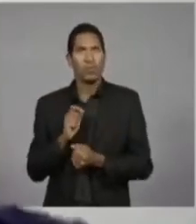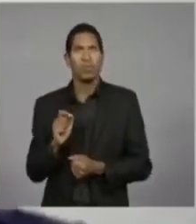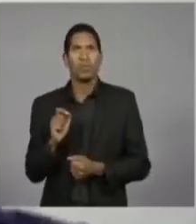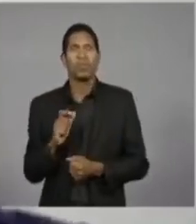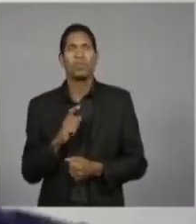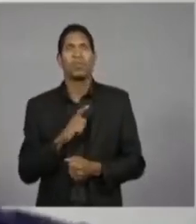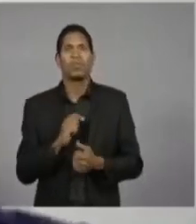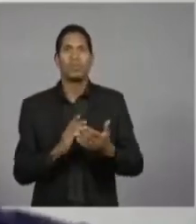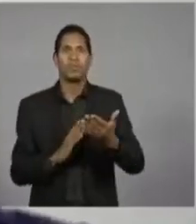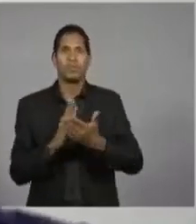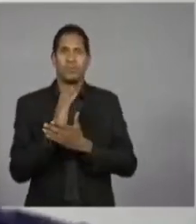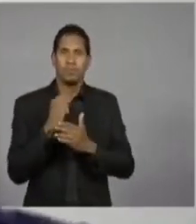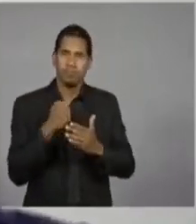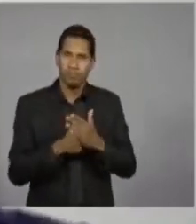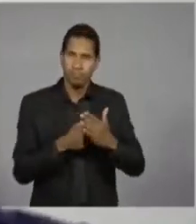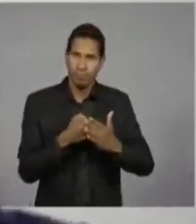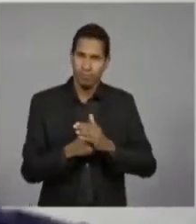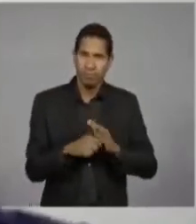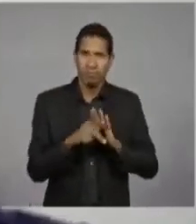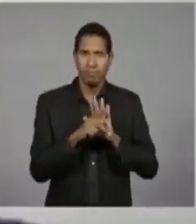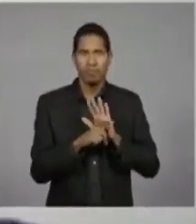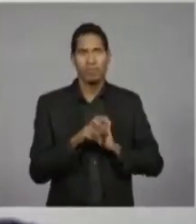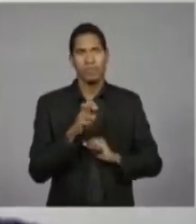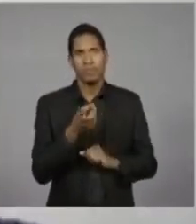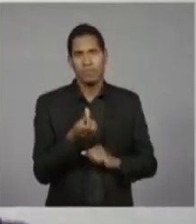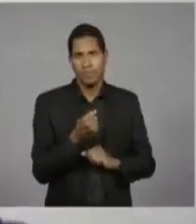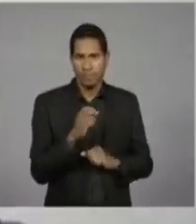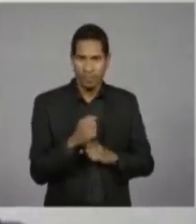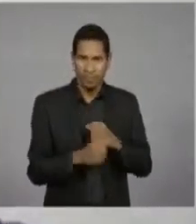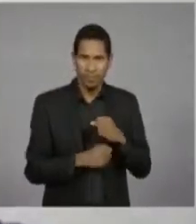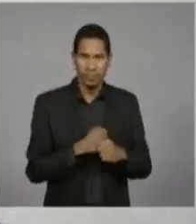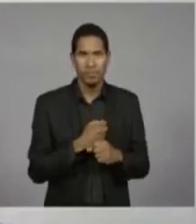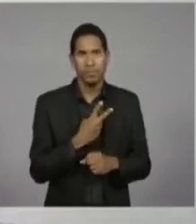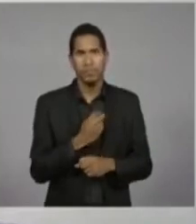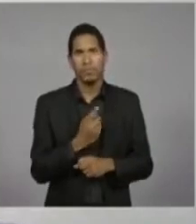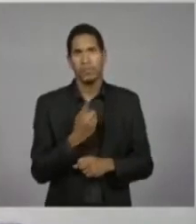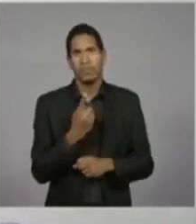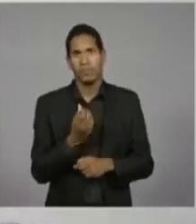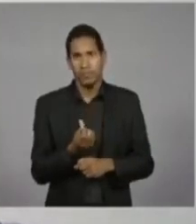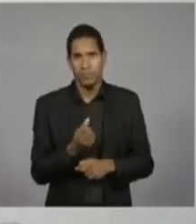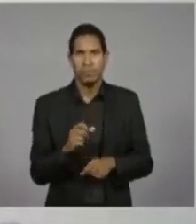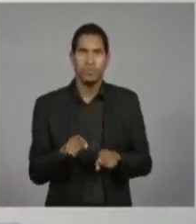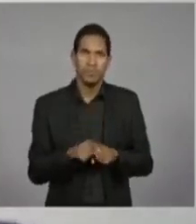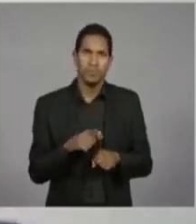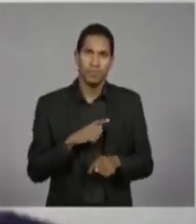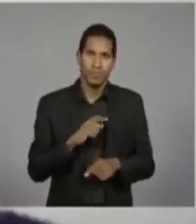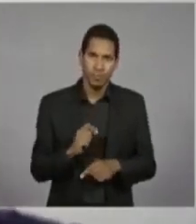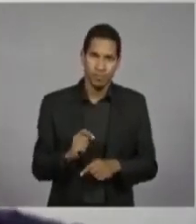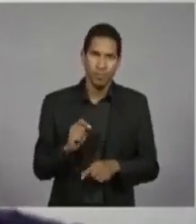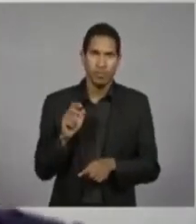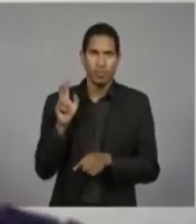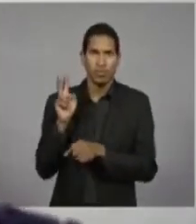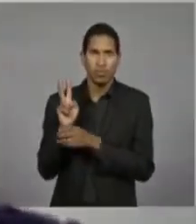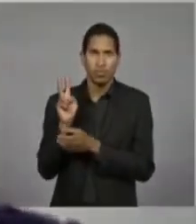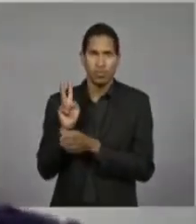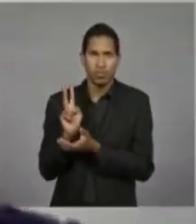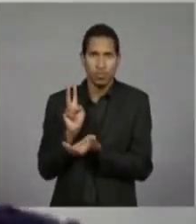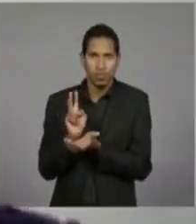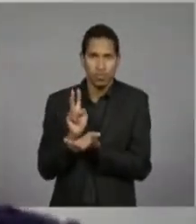pela aprovação do projeto de lei do PL 560 de 2016, sobre conselho tutelar.